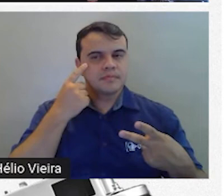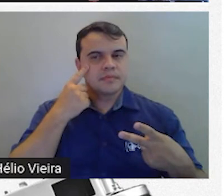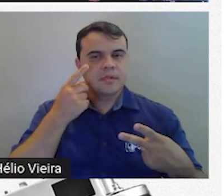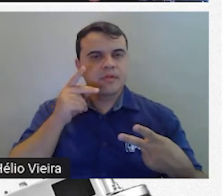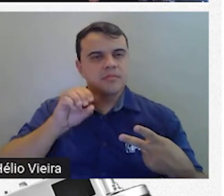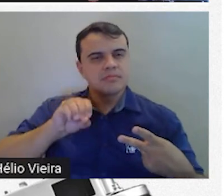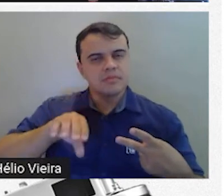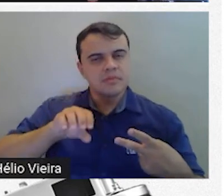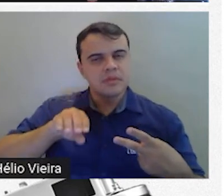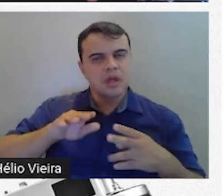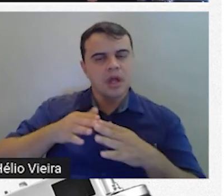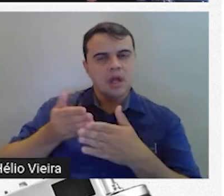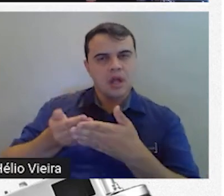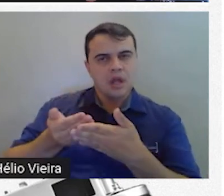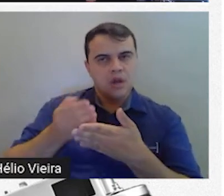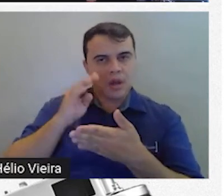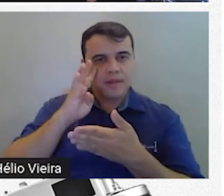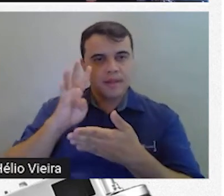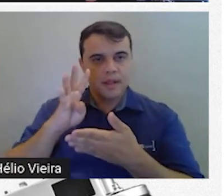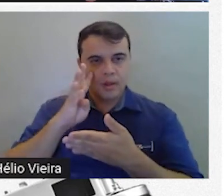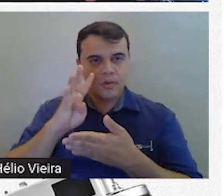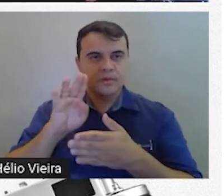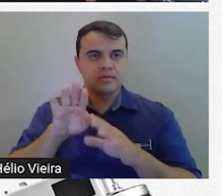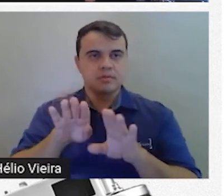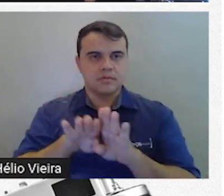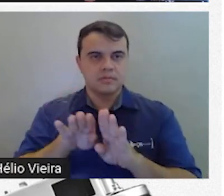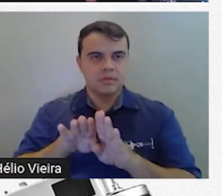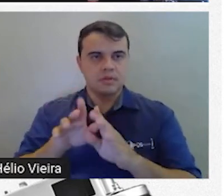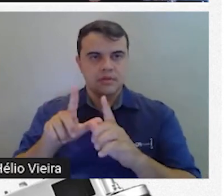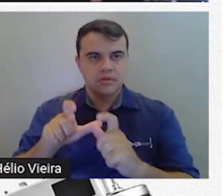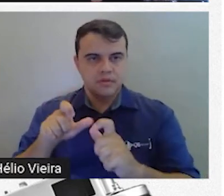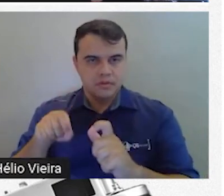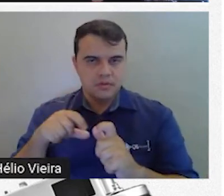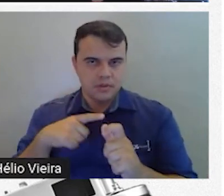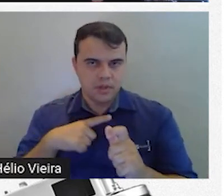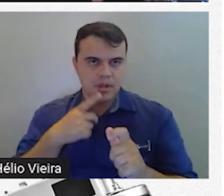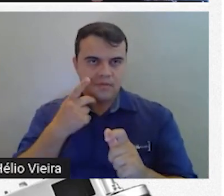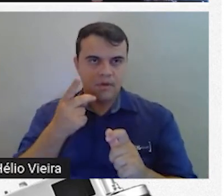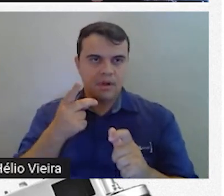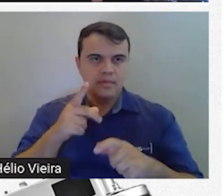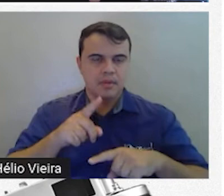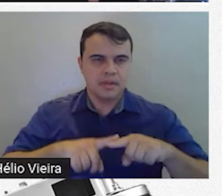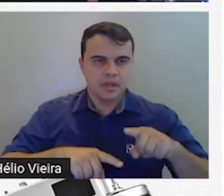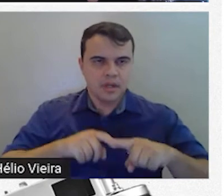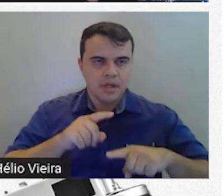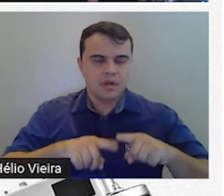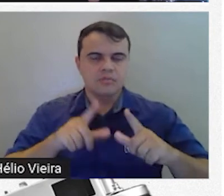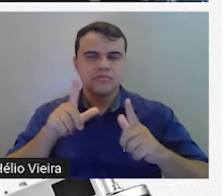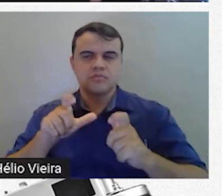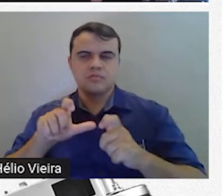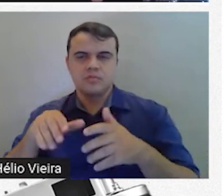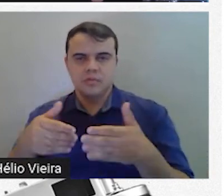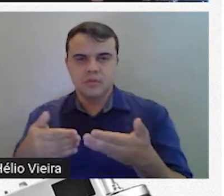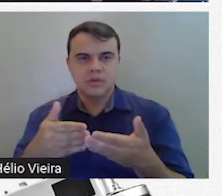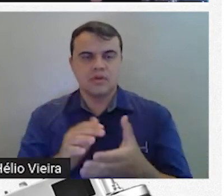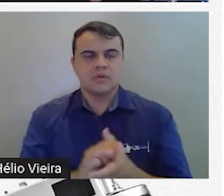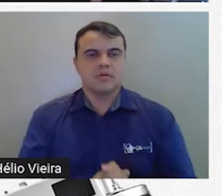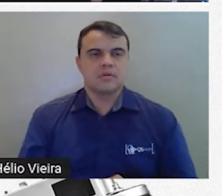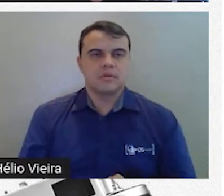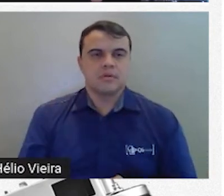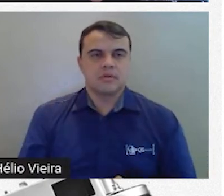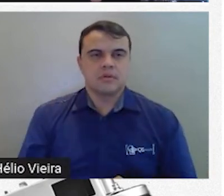passar essa parte mais teórica da fotografia, de elementos fotográficos,